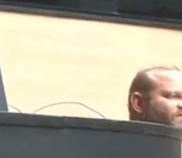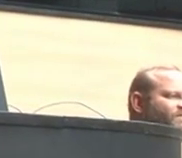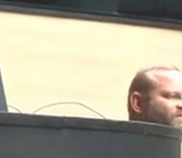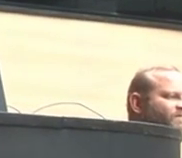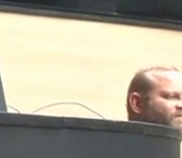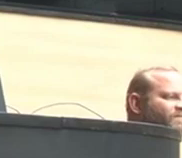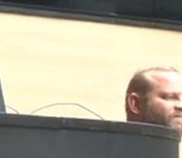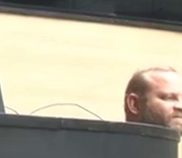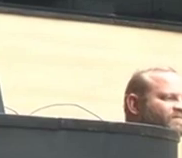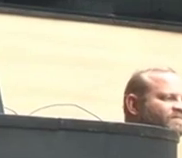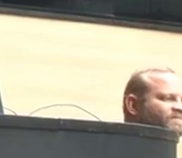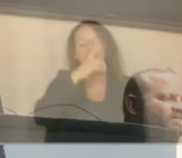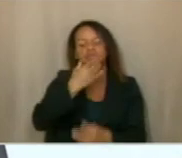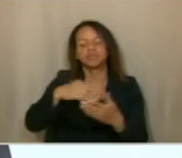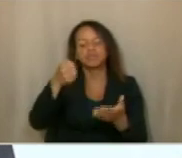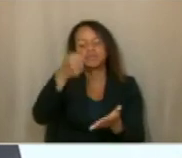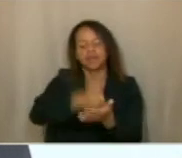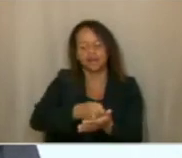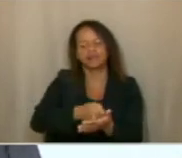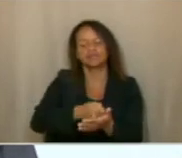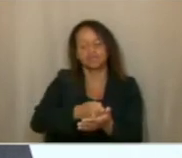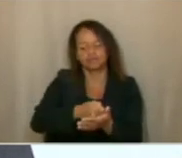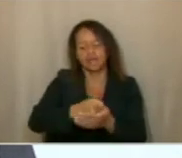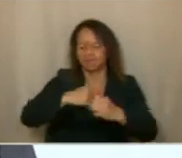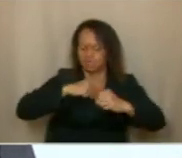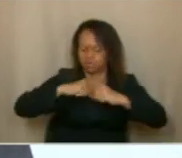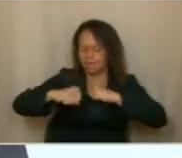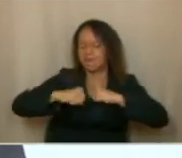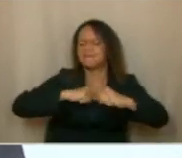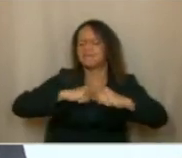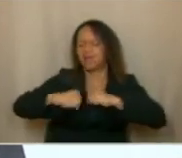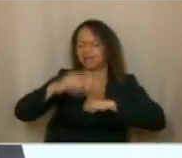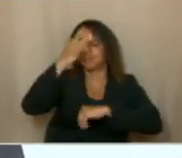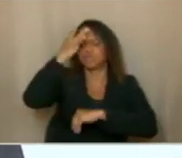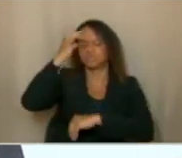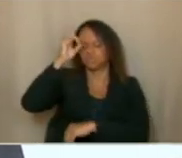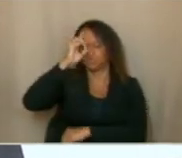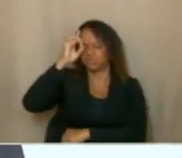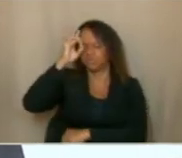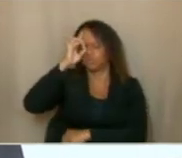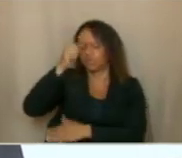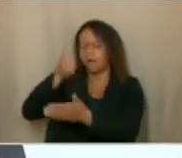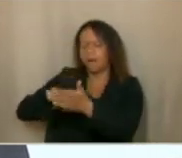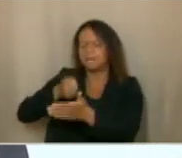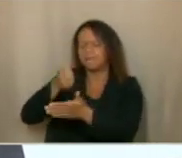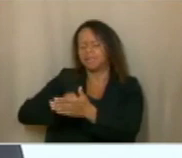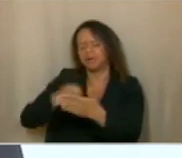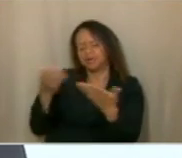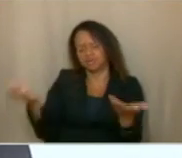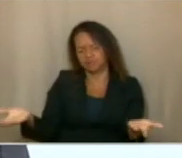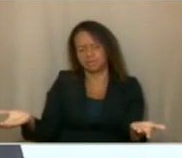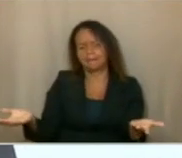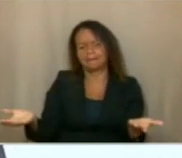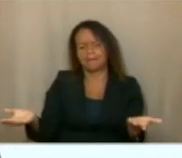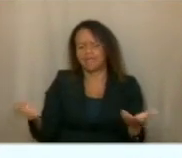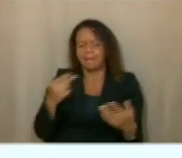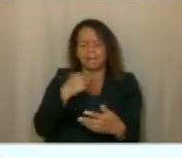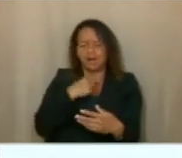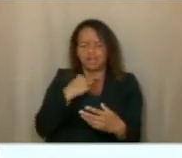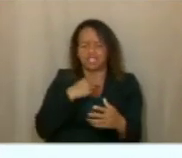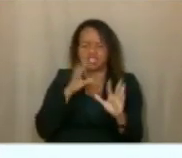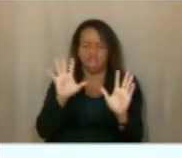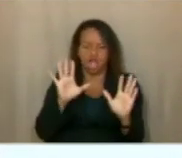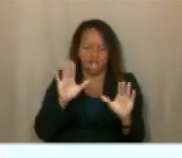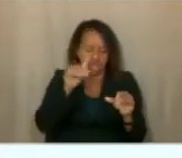pandemia da Covid-19. Isso é um debate que as pessoas no dia a dia vêm cobrando, né, que não pode ser uma